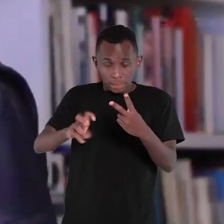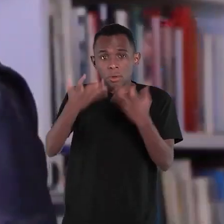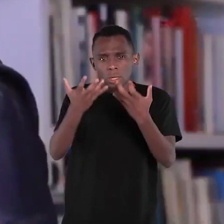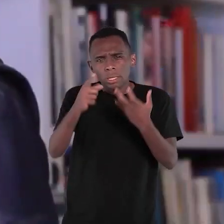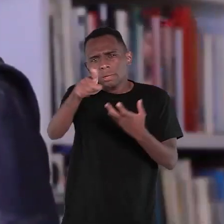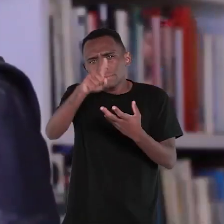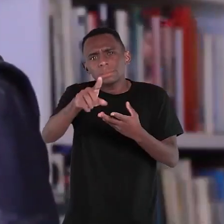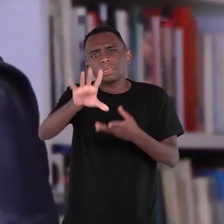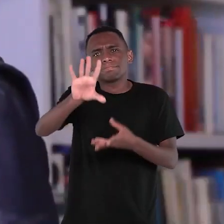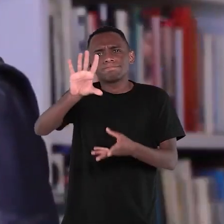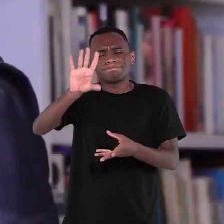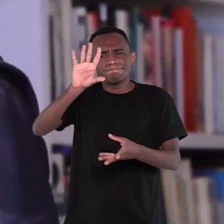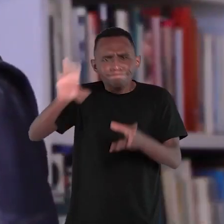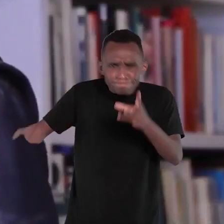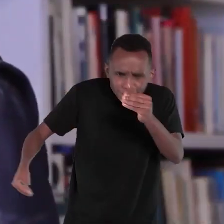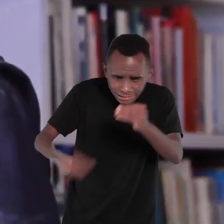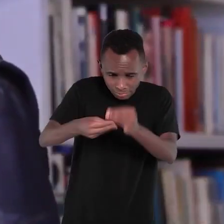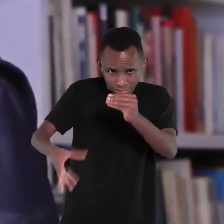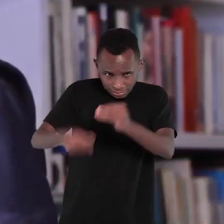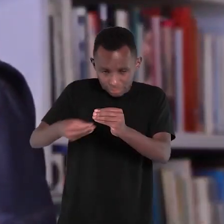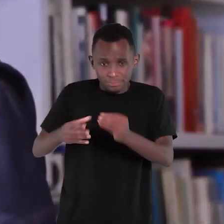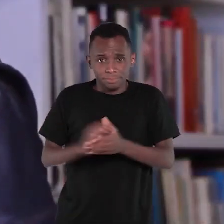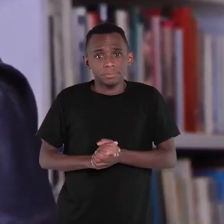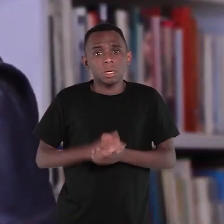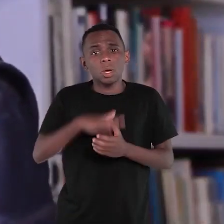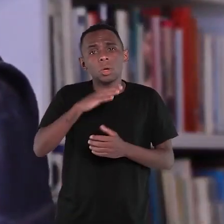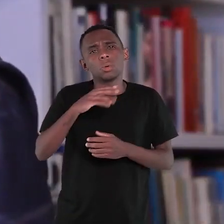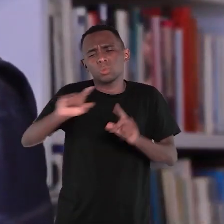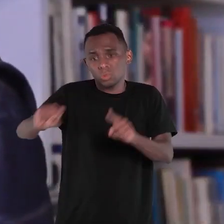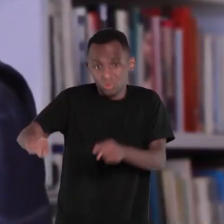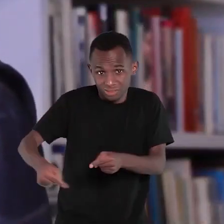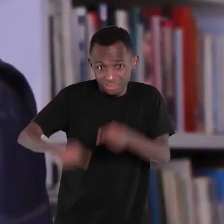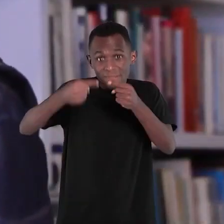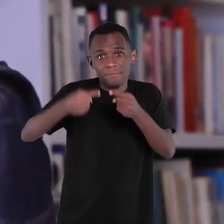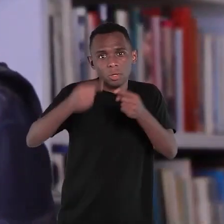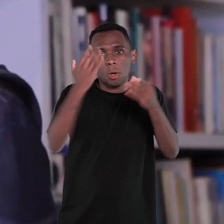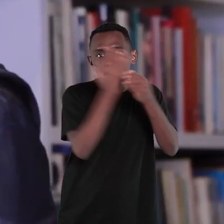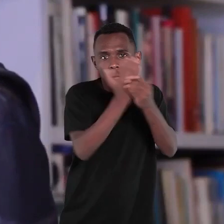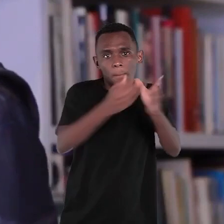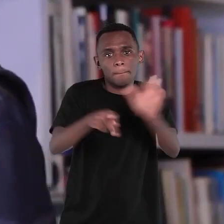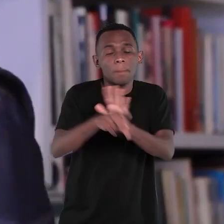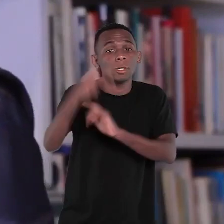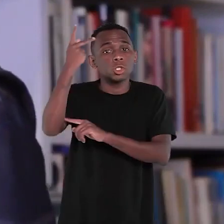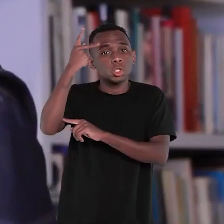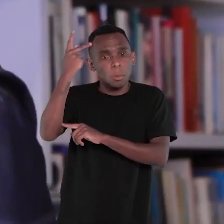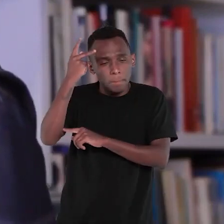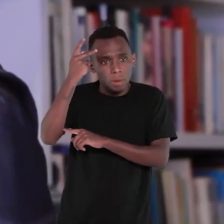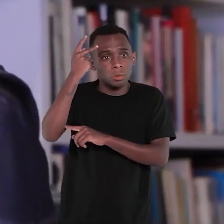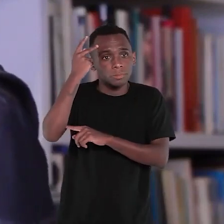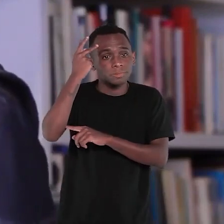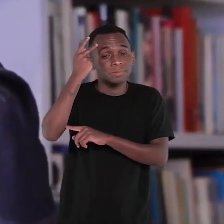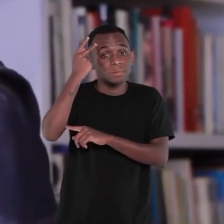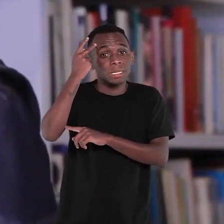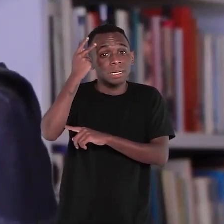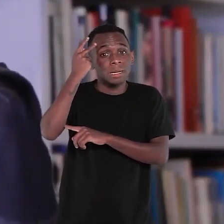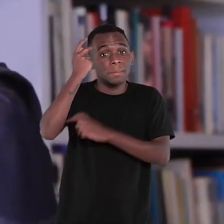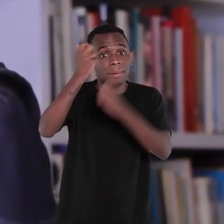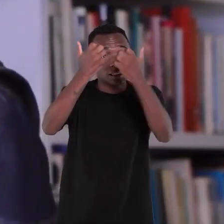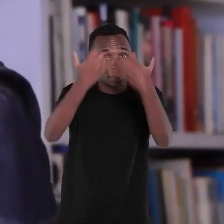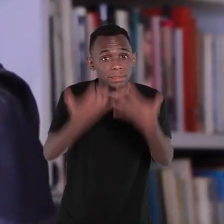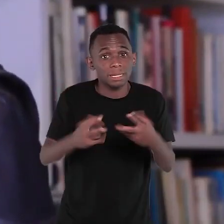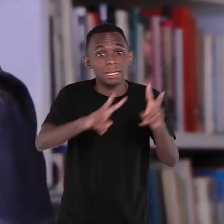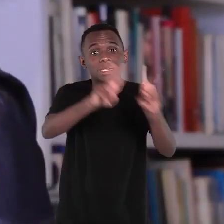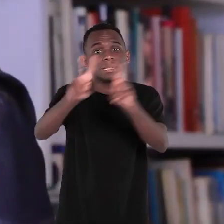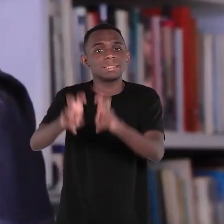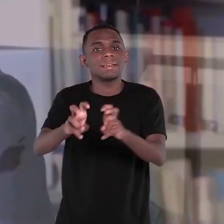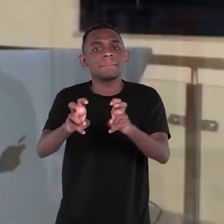acrescentasse. O primeiro deles é o desafio que a Biblioteca São Paulo e a Vila Lobos enfrentou para tratar do